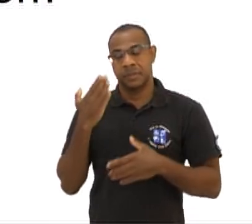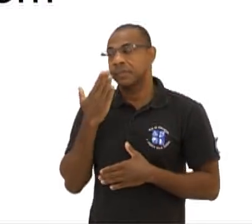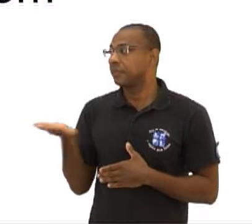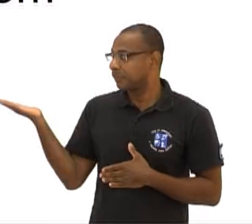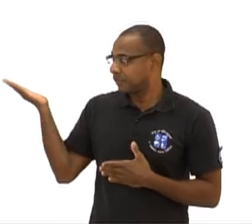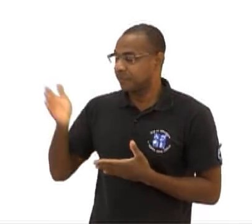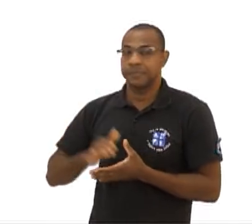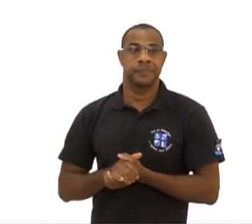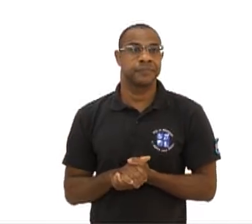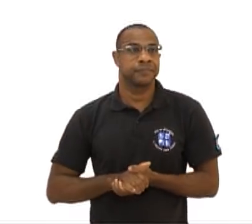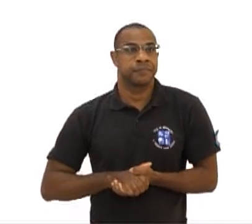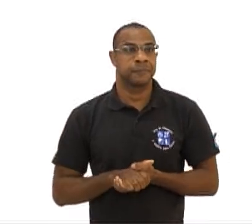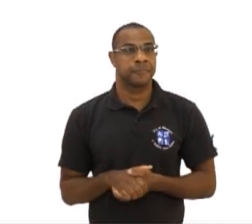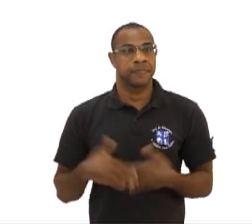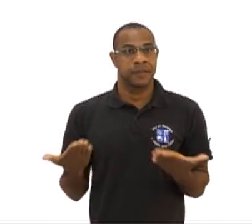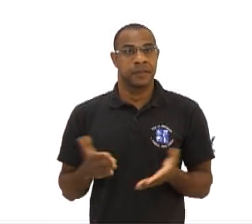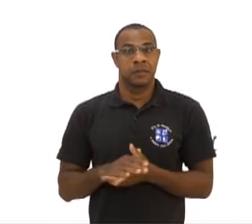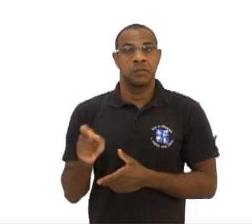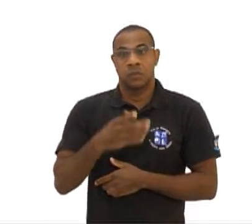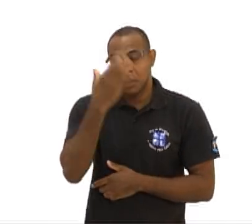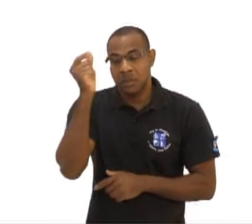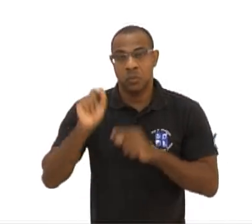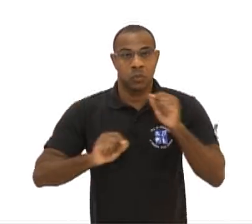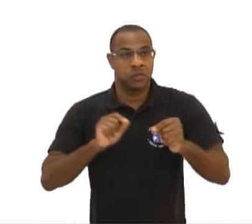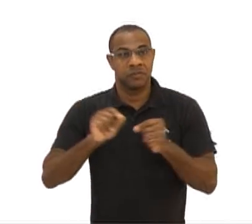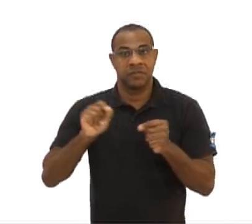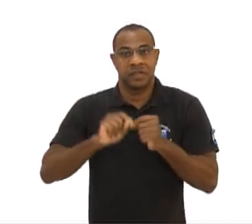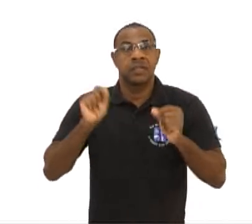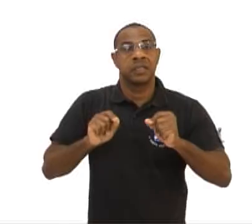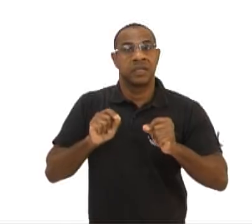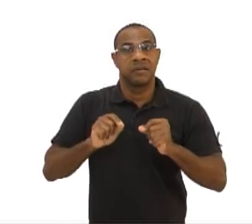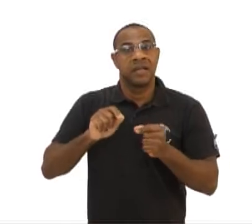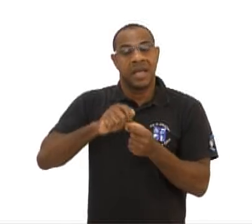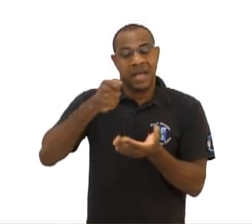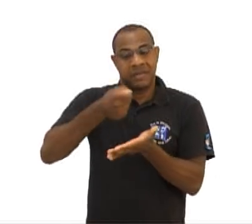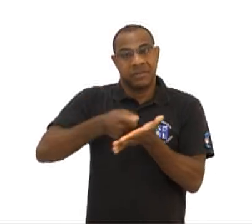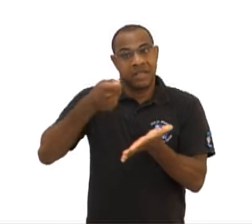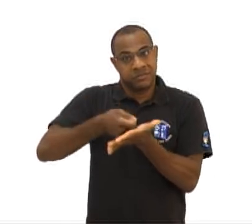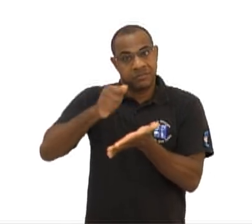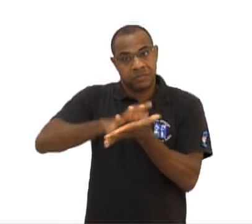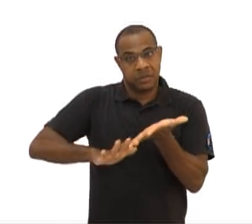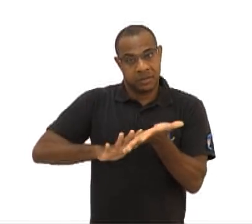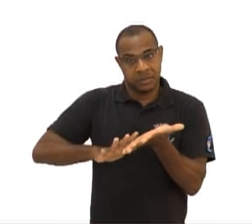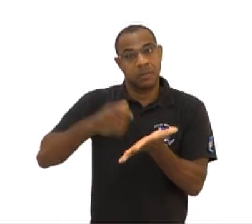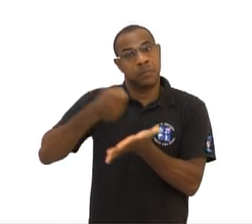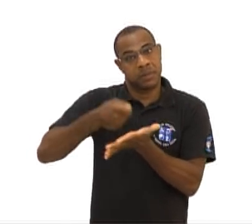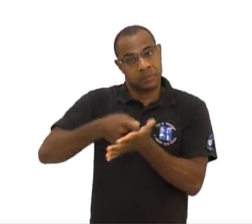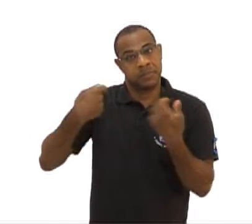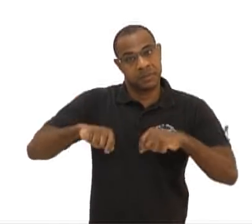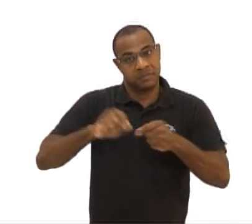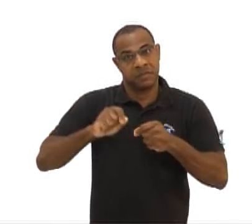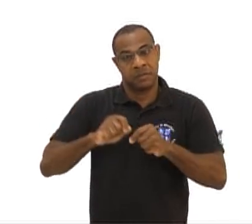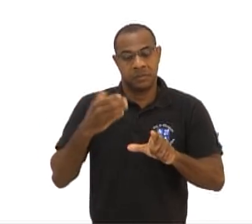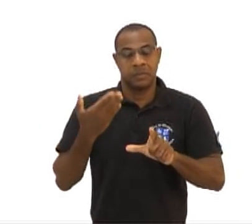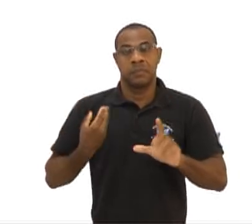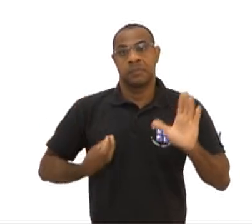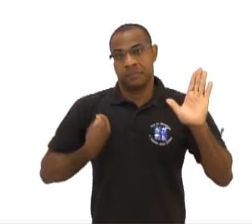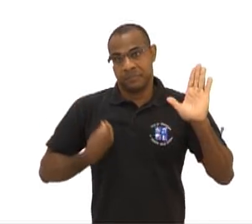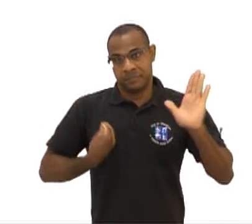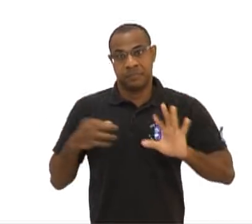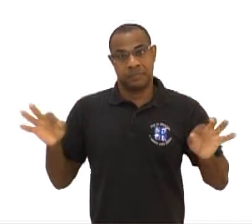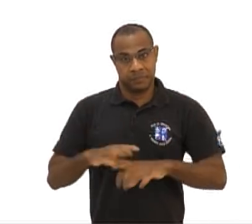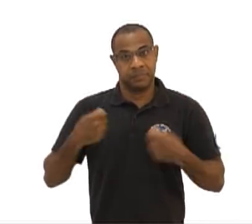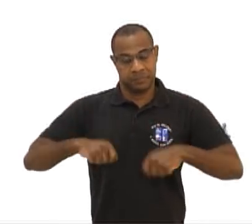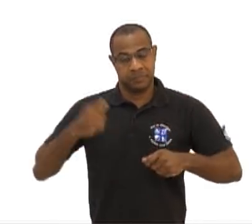ensinoreligioso.deb@gmail.com. Não esqueçam de fazer as questões obrigatórias do Classroom para registrar sua